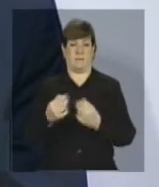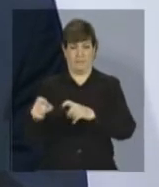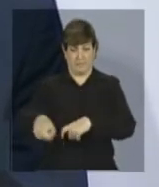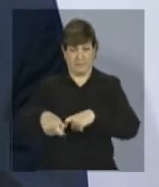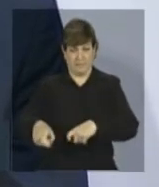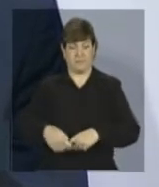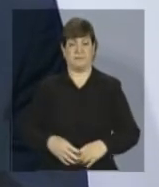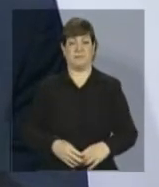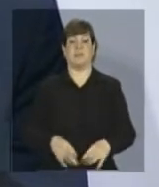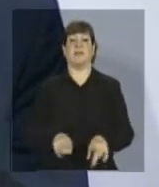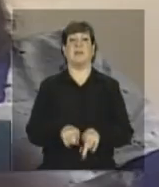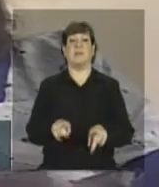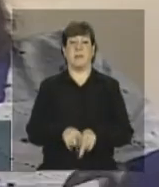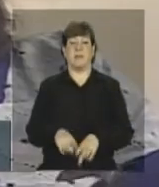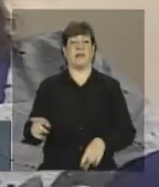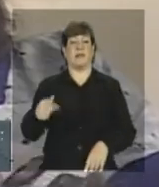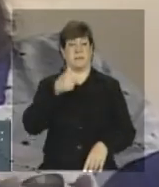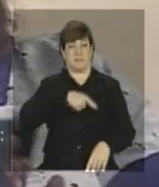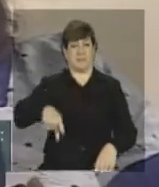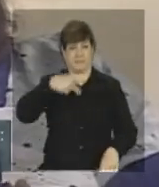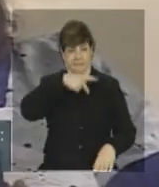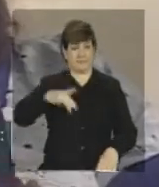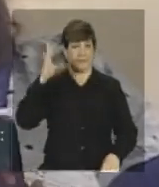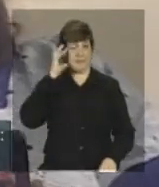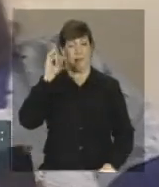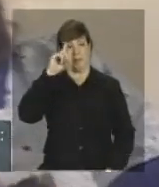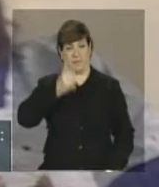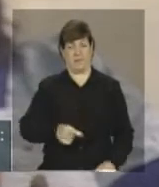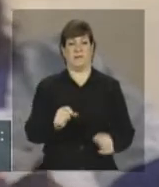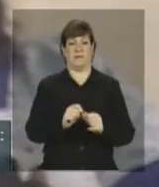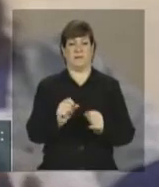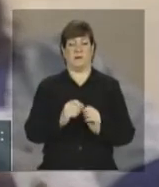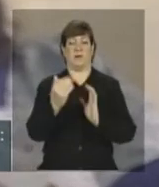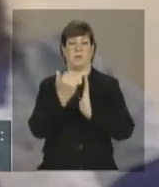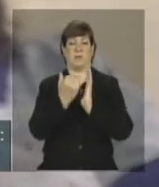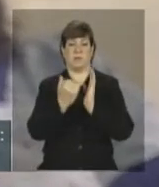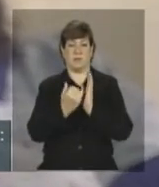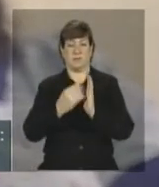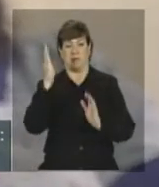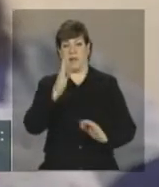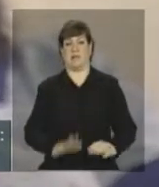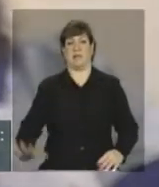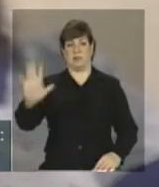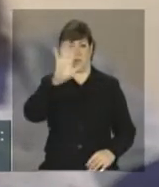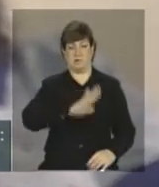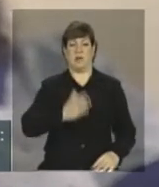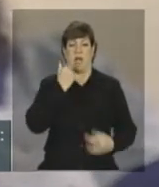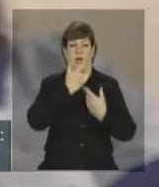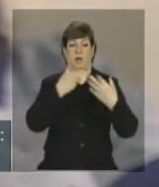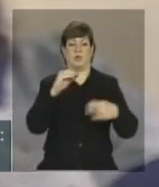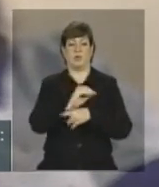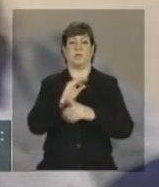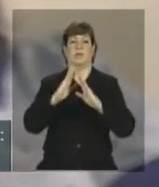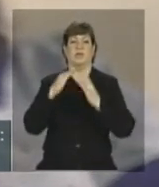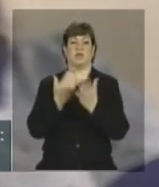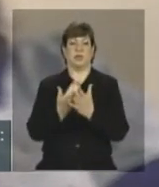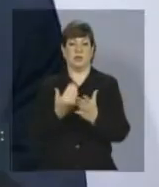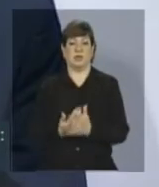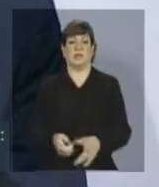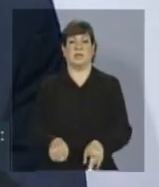Determinou a ampliação dos recursos do Programa Nacional de Alimentação Escolar, do Programa de Aquisição de Alimentos,